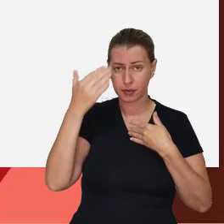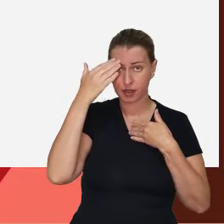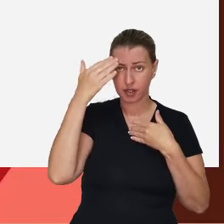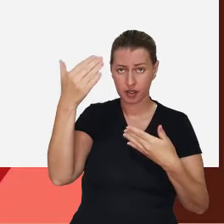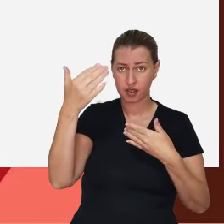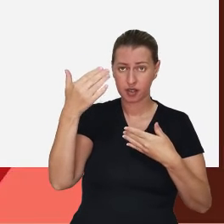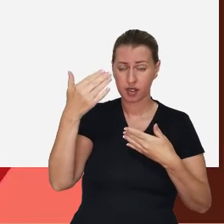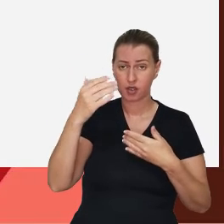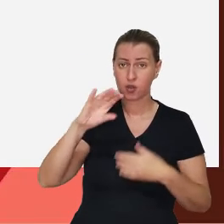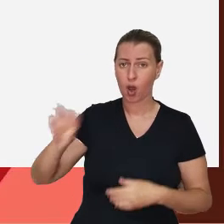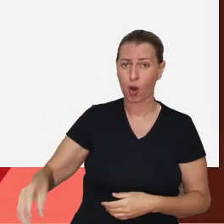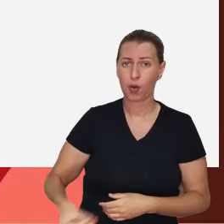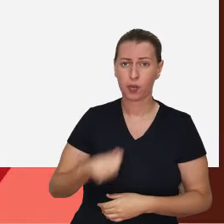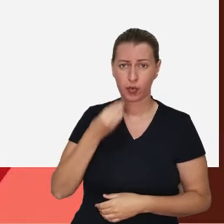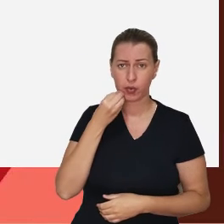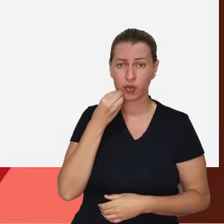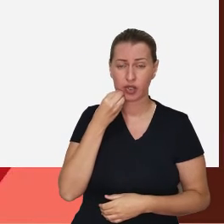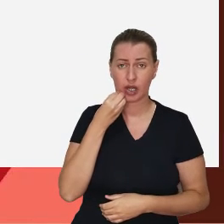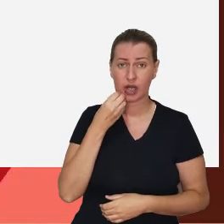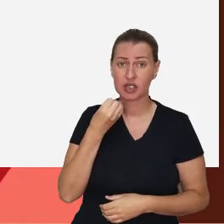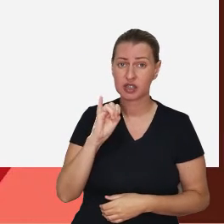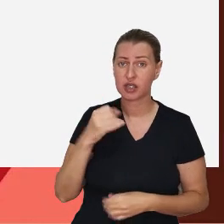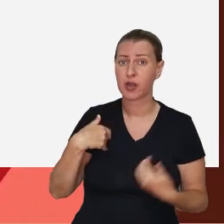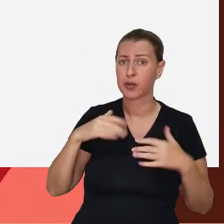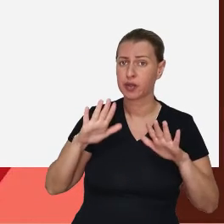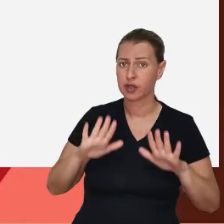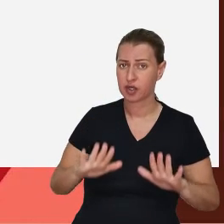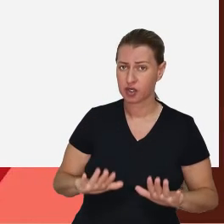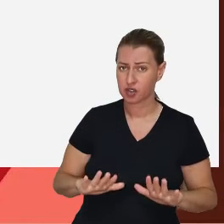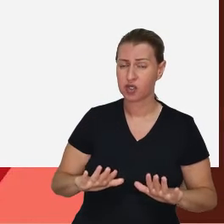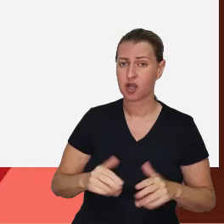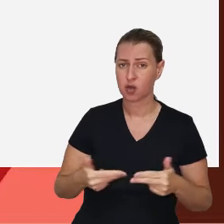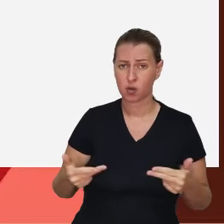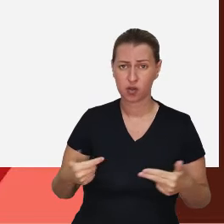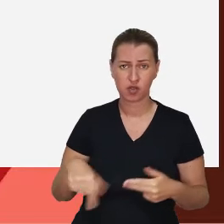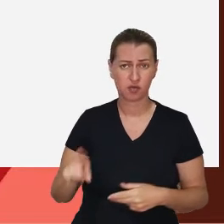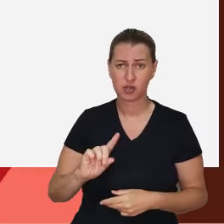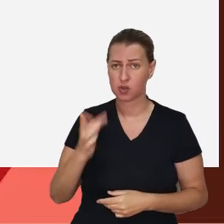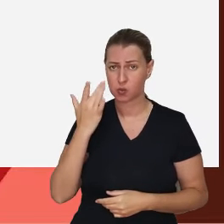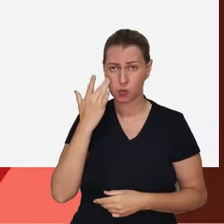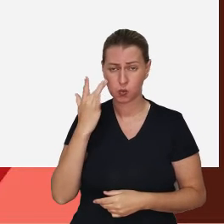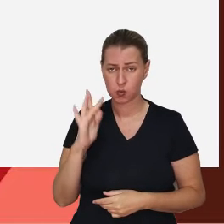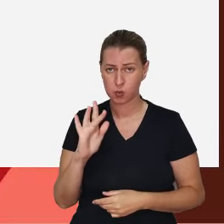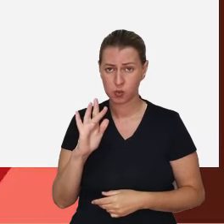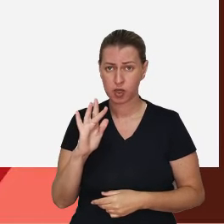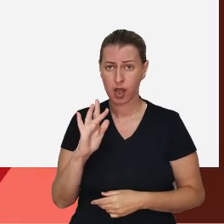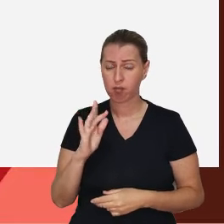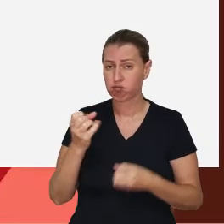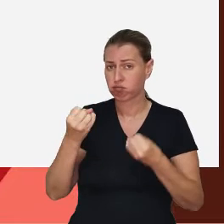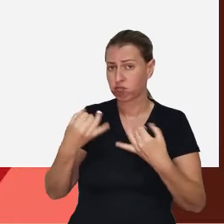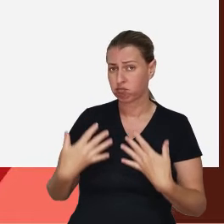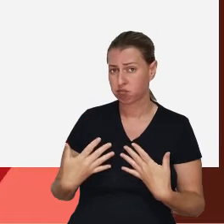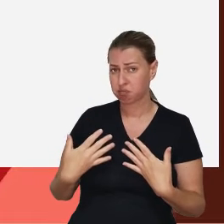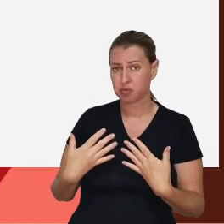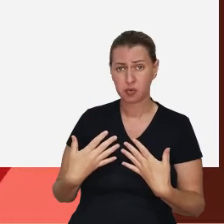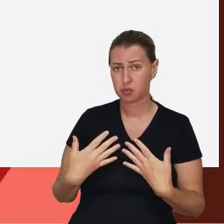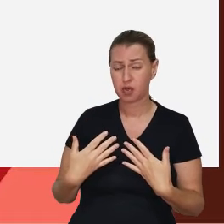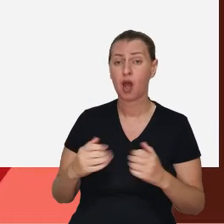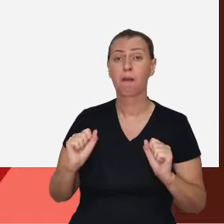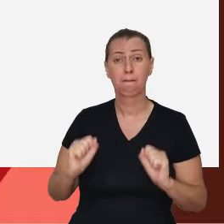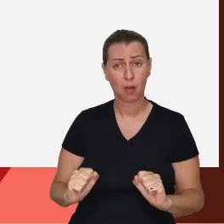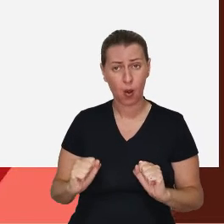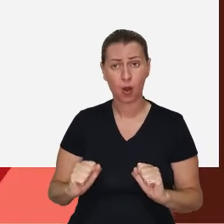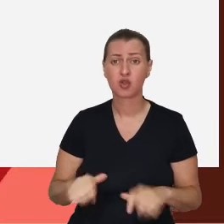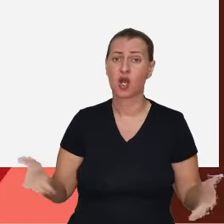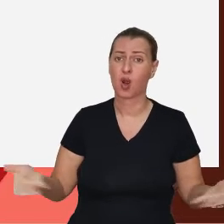Agradeço a oportunidade. Se eu deixei alguma lacuna ou algo não ficou bem esclarecido, fico à disposição para a gente conversar